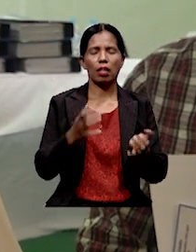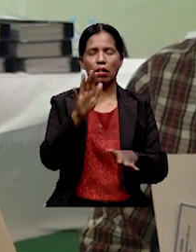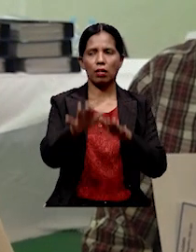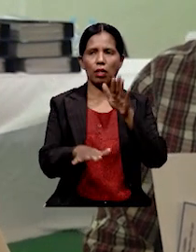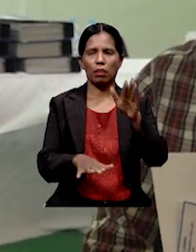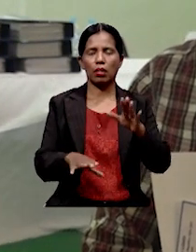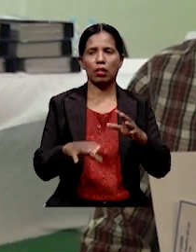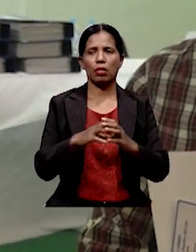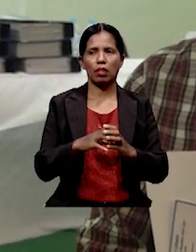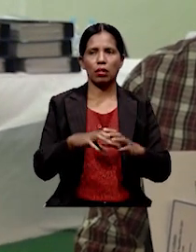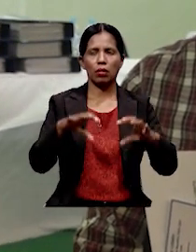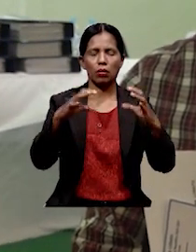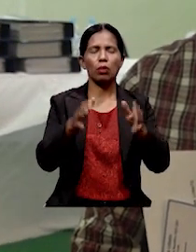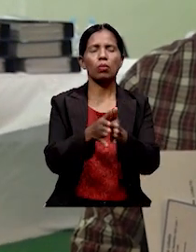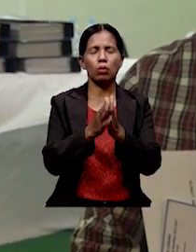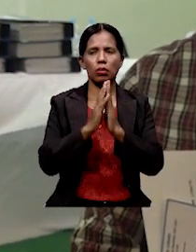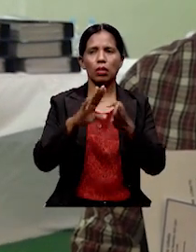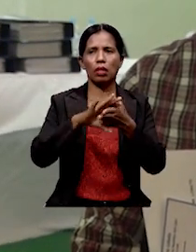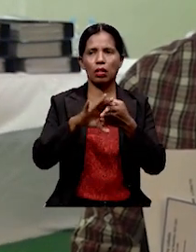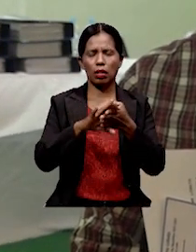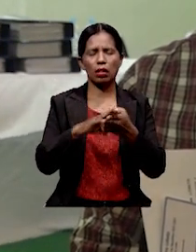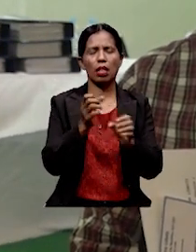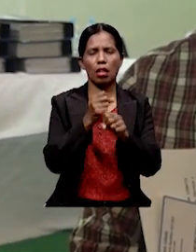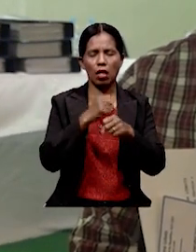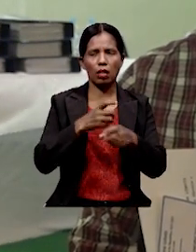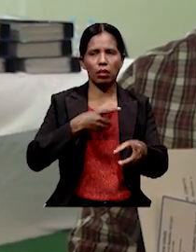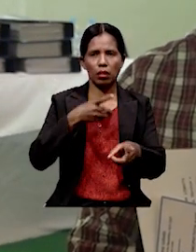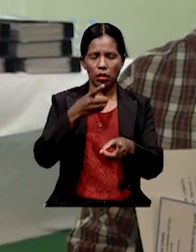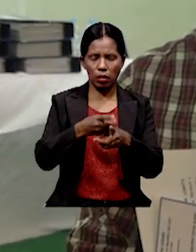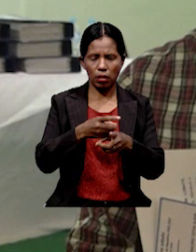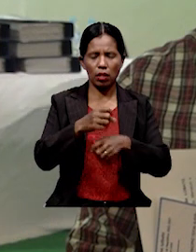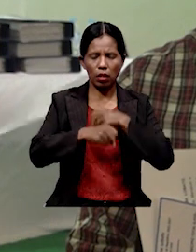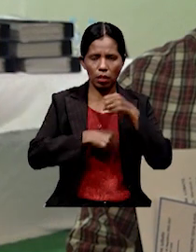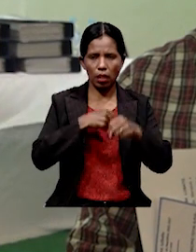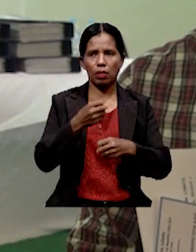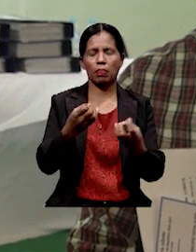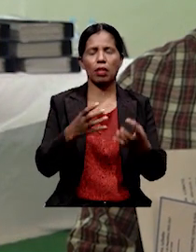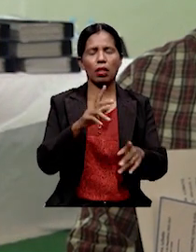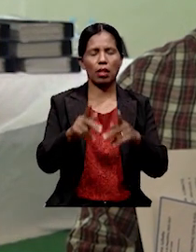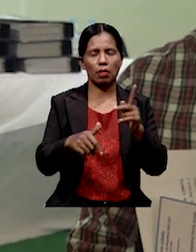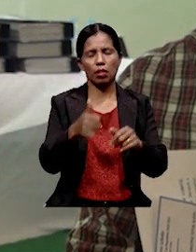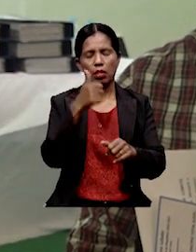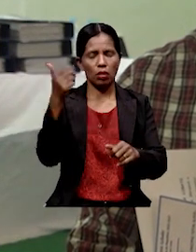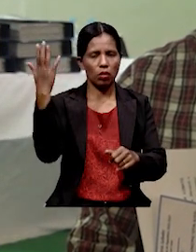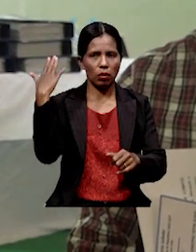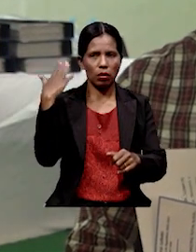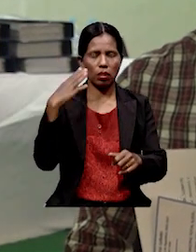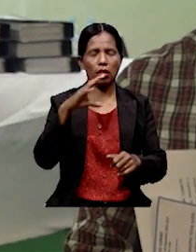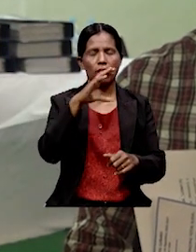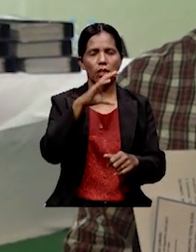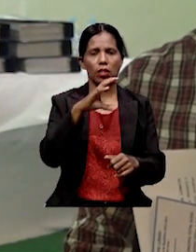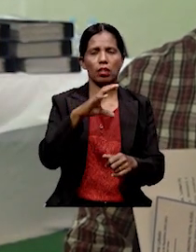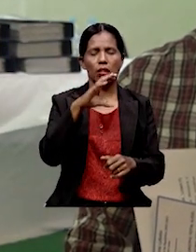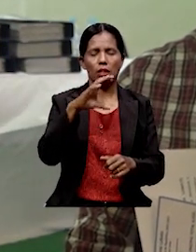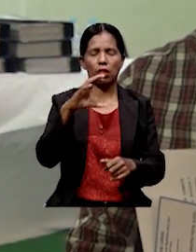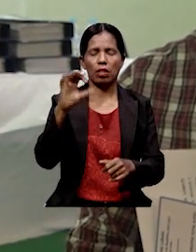Comitê Central, a tu sem cartão. Nem ralo, bota nem de direito. Também nem ter os livros. Ter os barracos, eu falei, é, mas era barracos, mas que horas, nem ia Comitê Central.